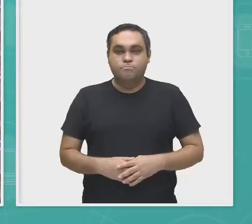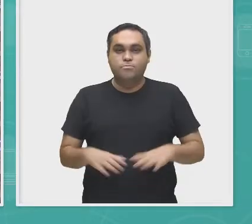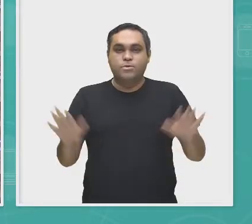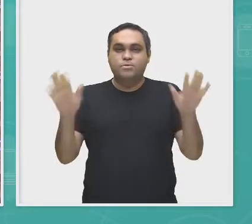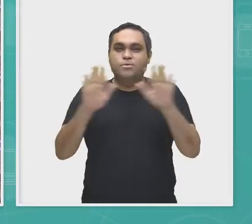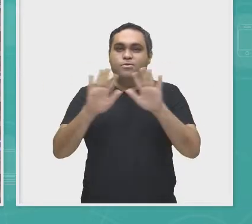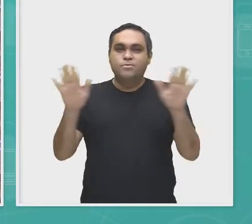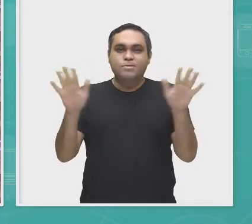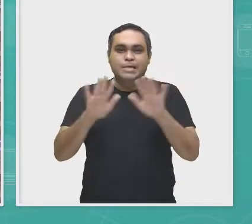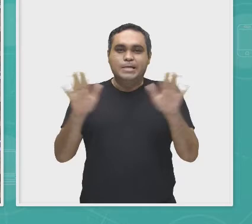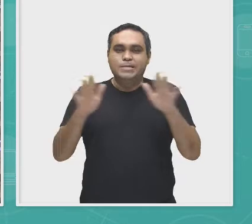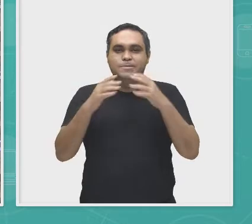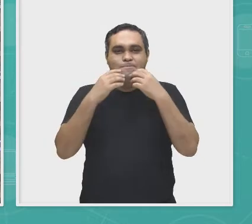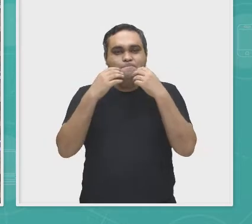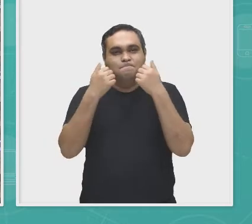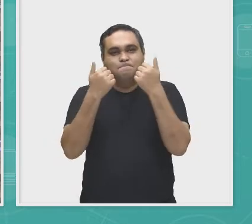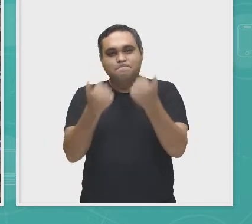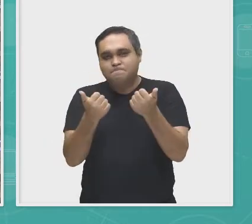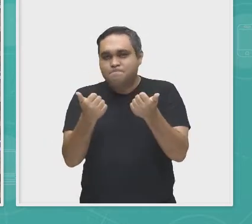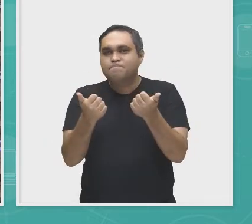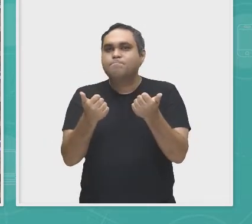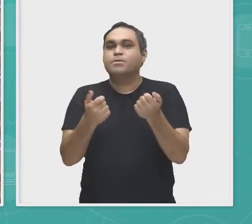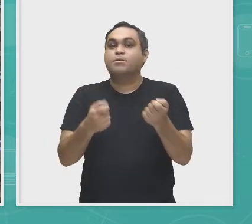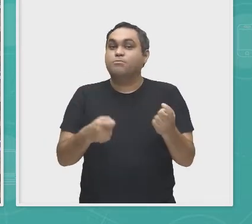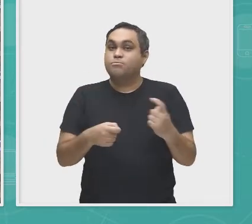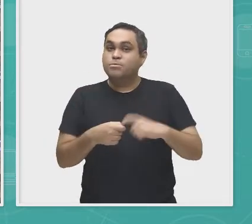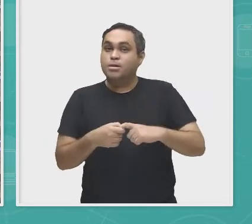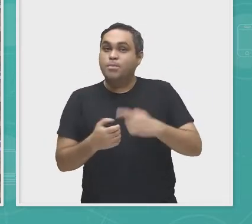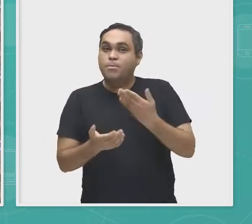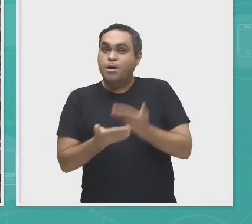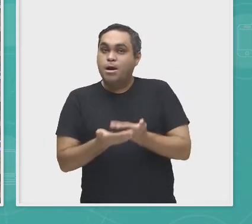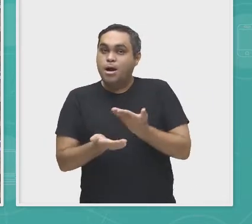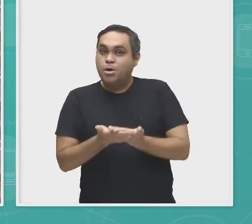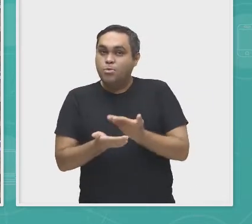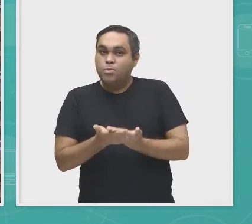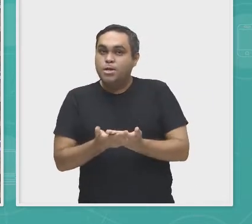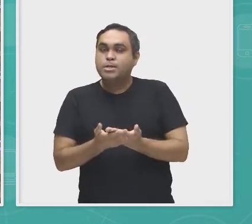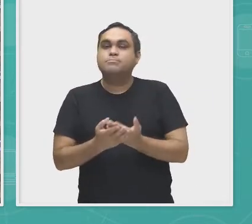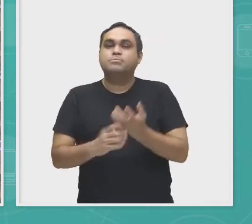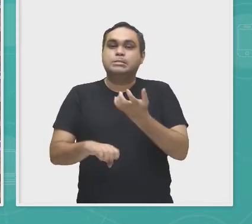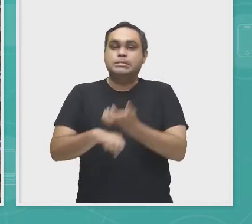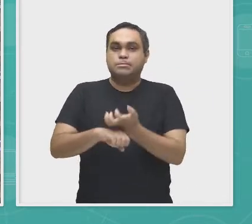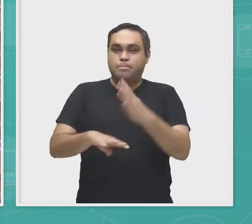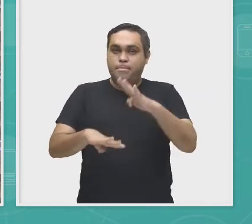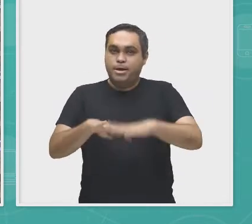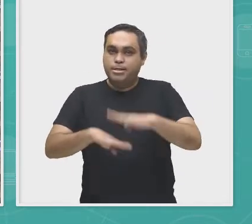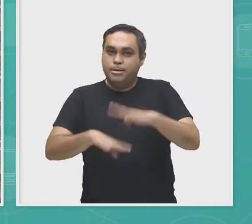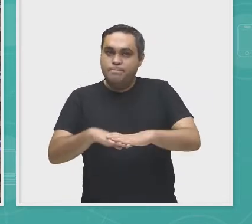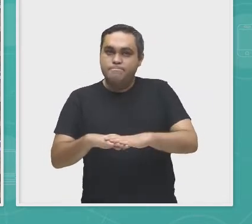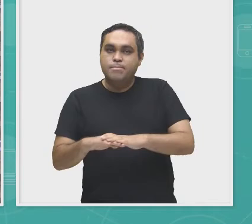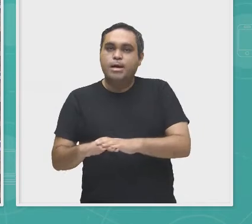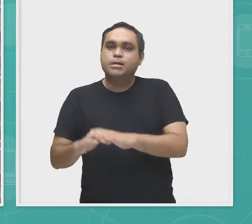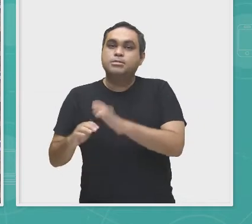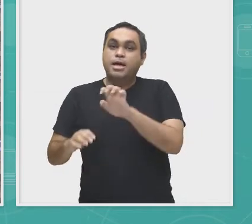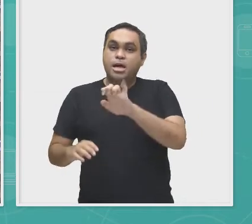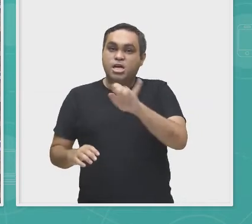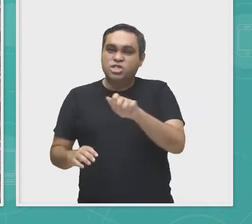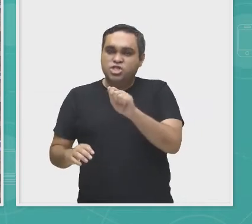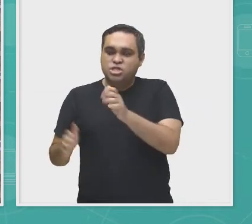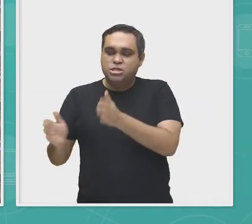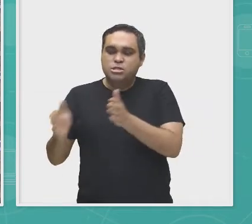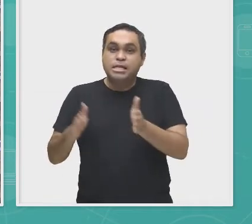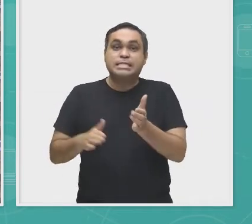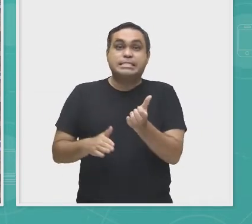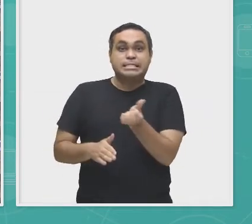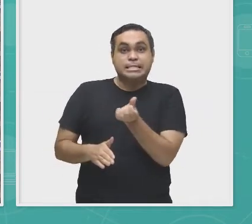Olá, Amazonas! Estamos de volta para mais uma aula de matemática da EJA Sexta Fase. Aqui quem vos fala é o professor Emerson